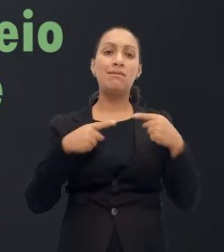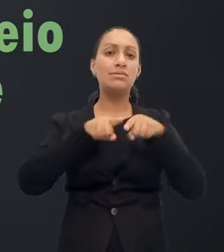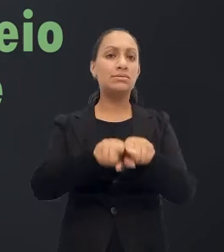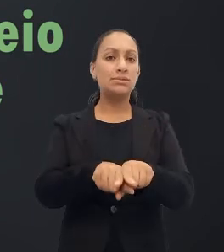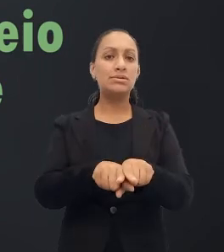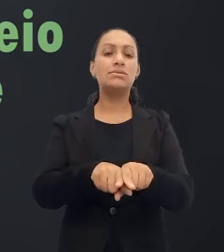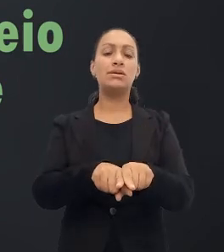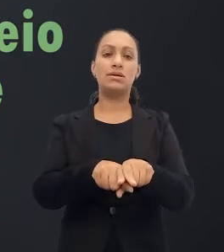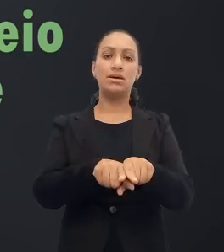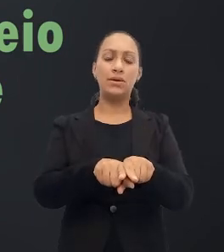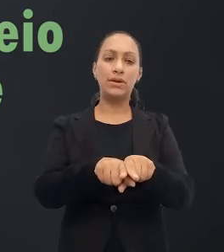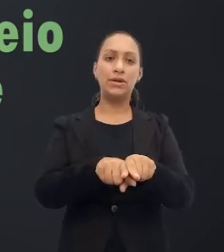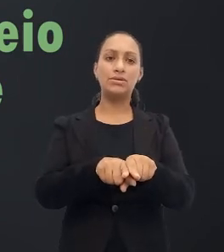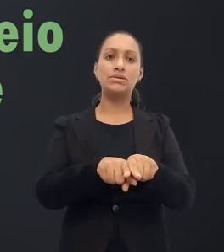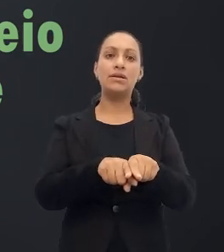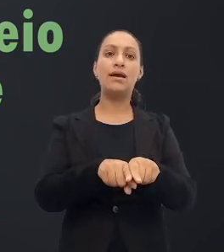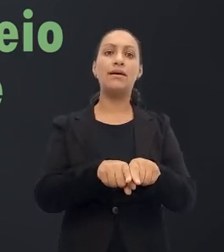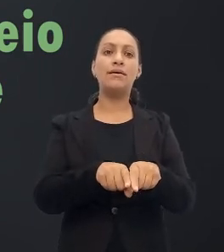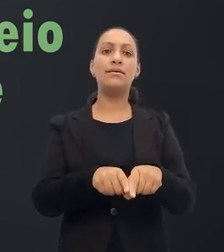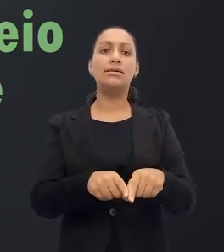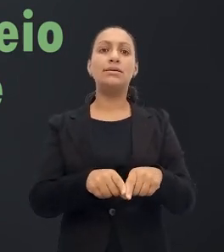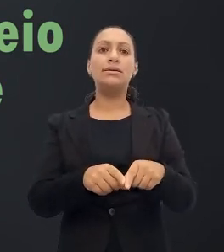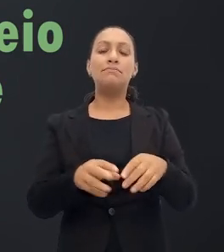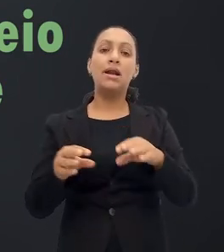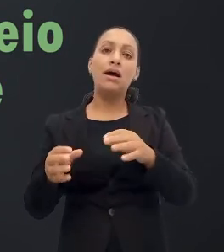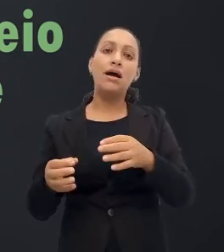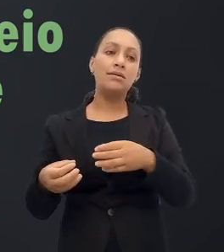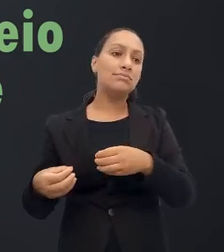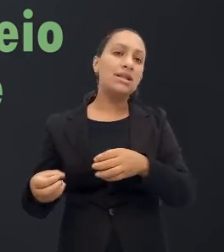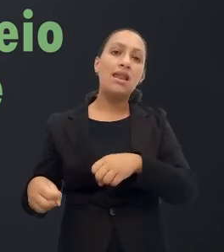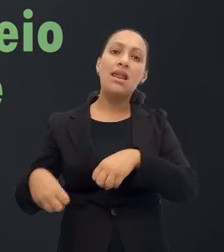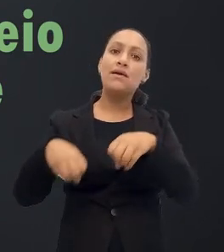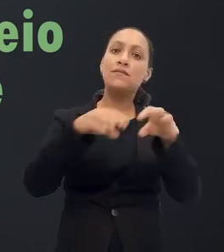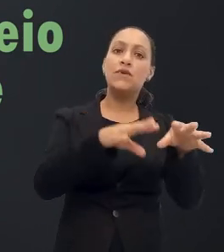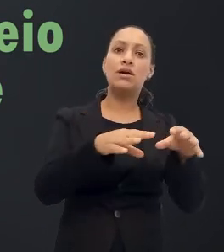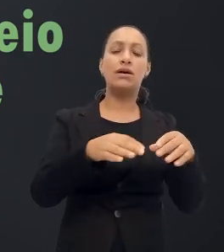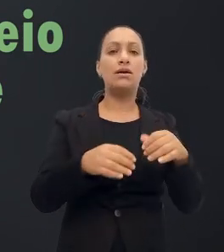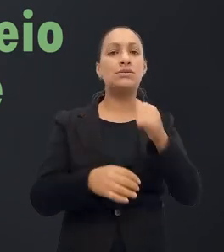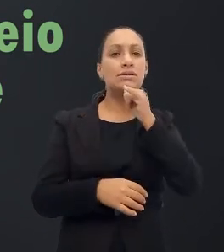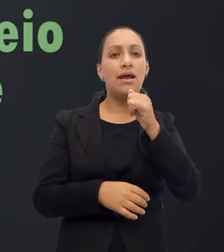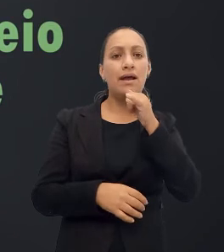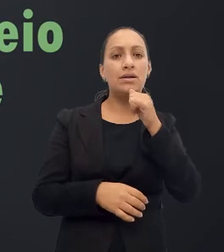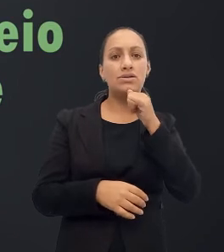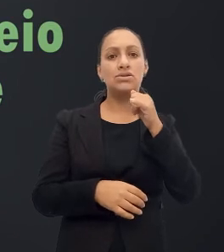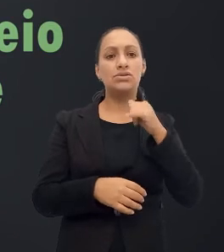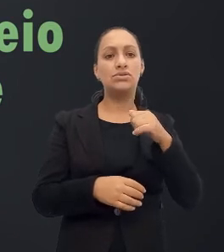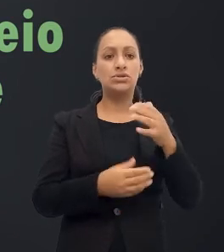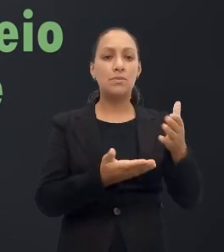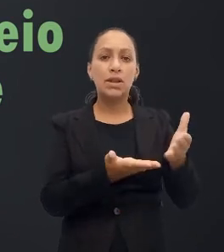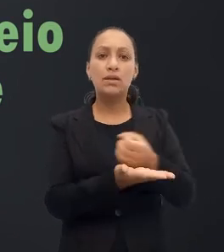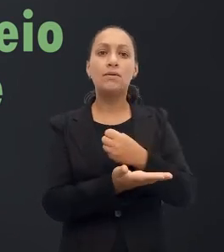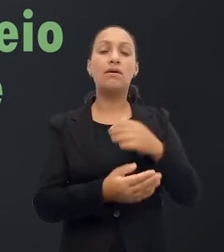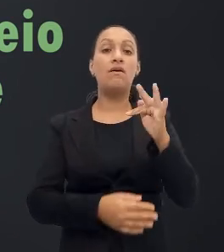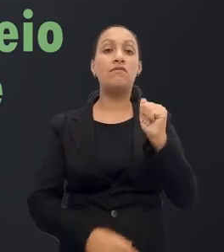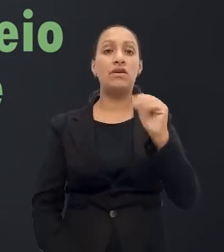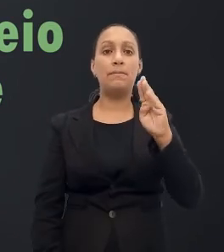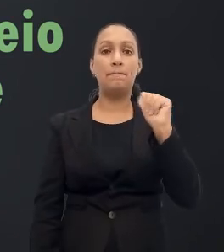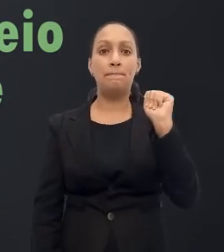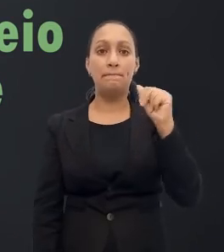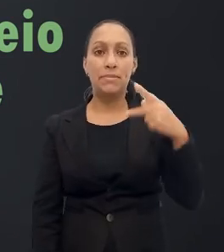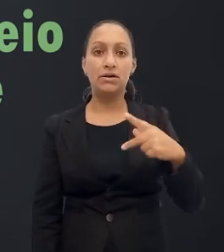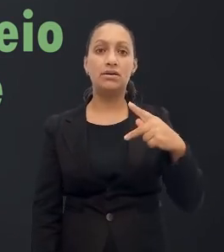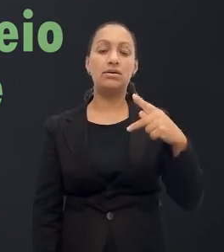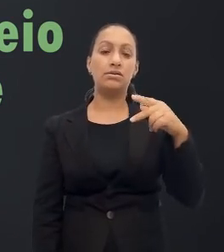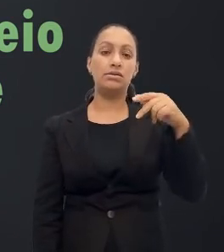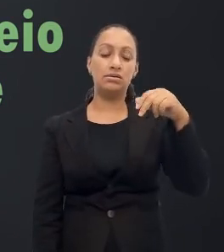nas coletas, transporte das amostras, então na parceria aí com a FEPAM, com a Corsã,